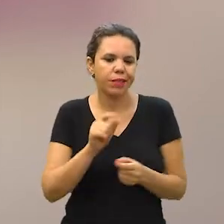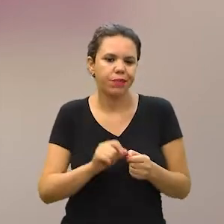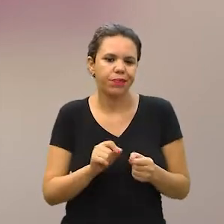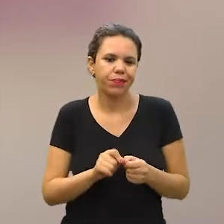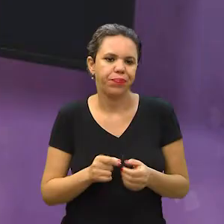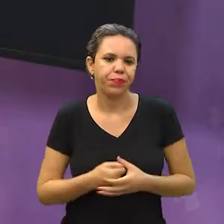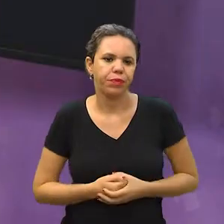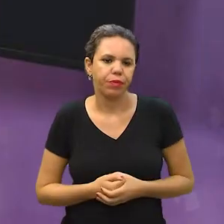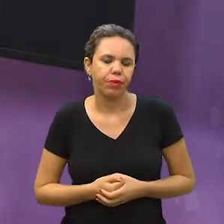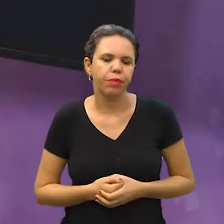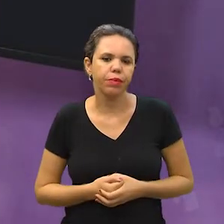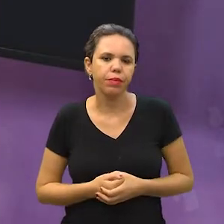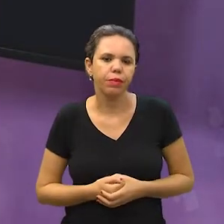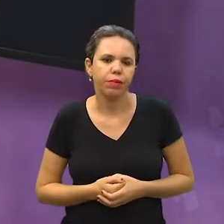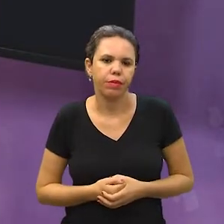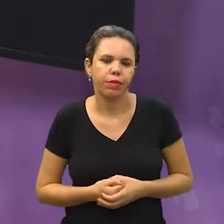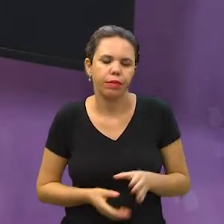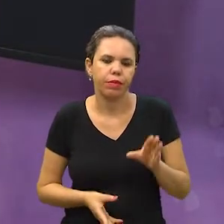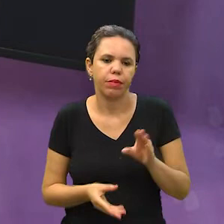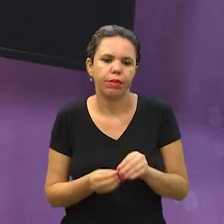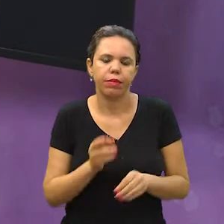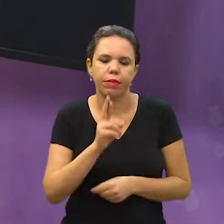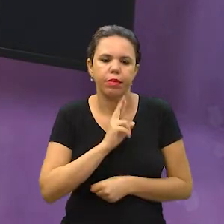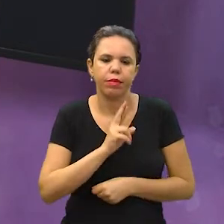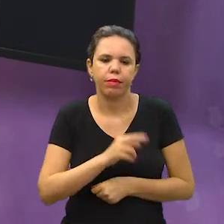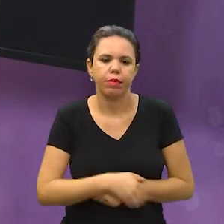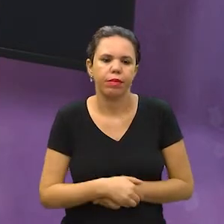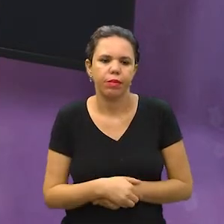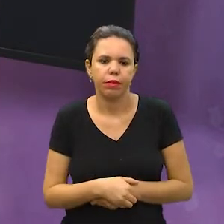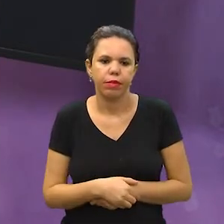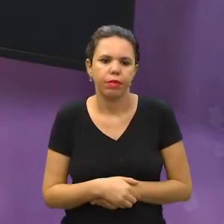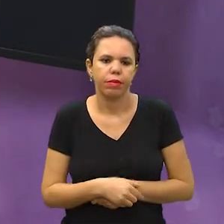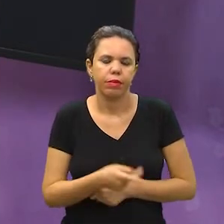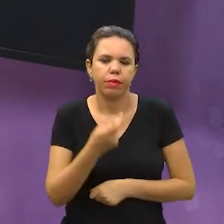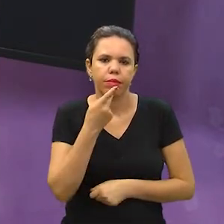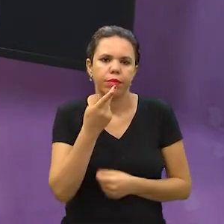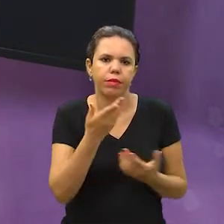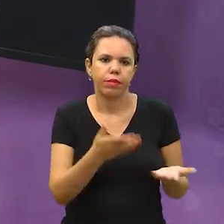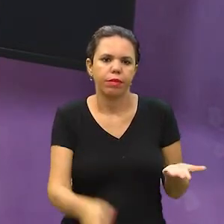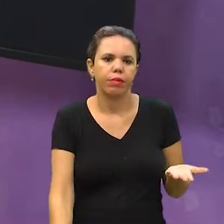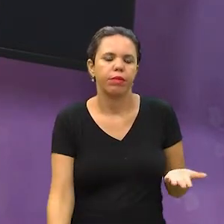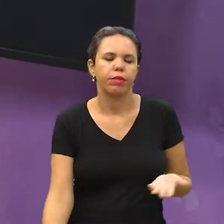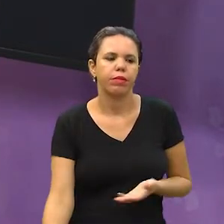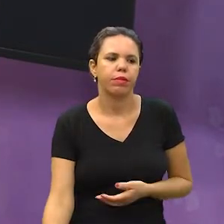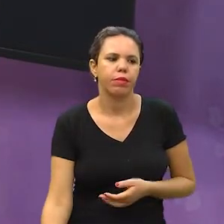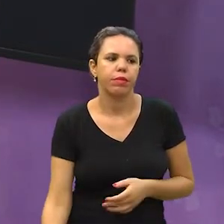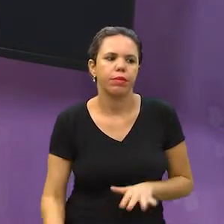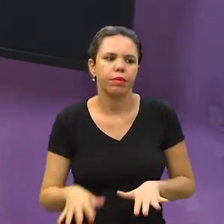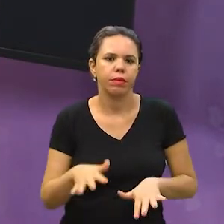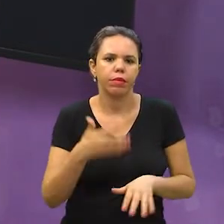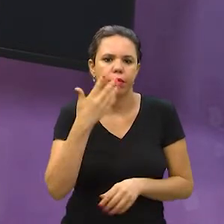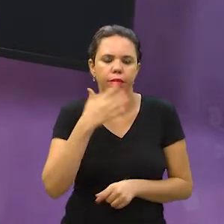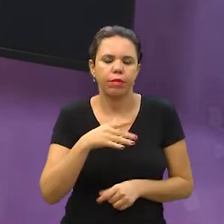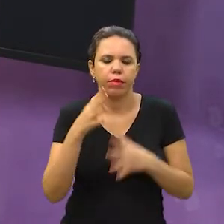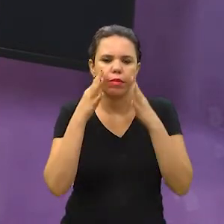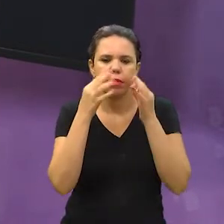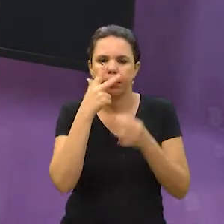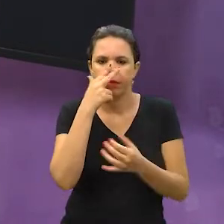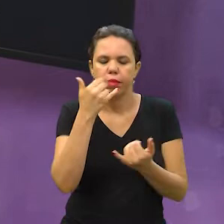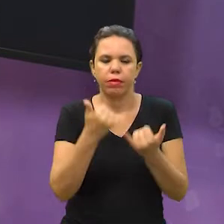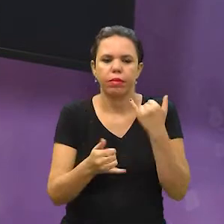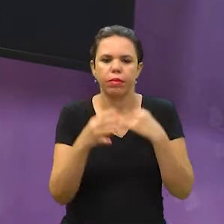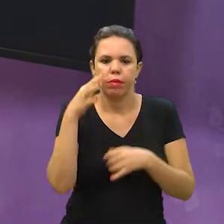consegue fazer. E Priscila, pegando um gancho na sua resposta, você falou aí que às vezes a criança parece que está fazendo